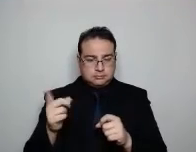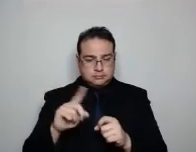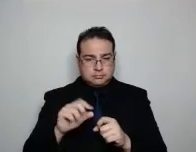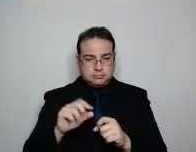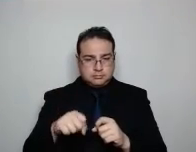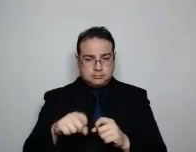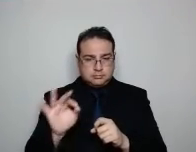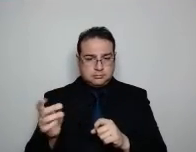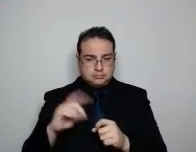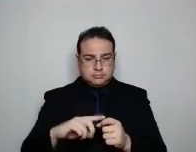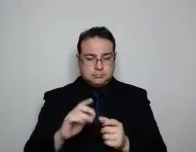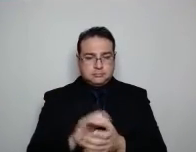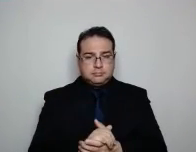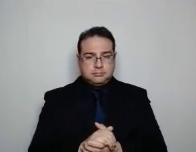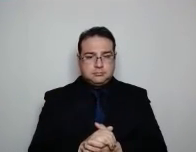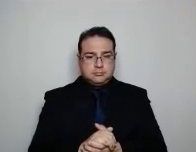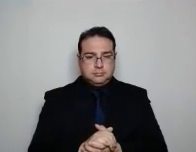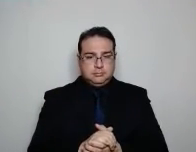Então,